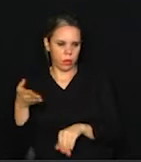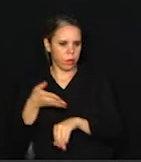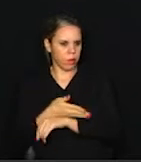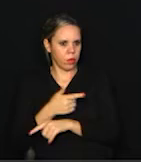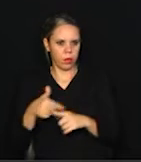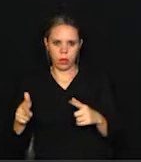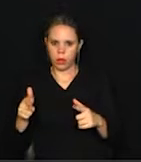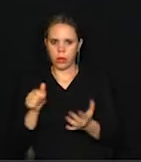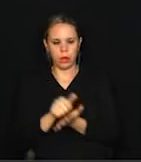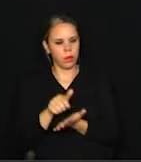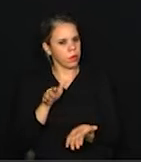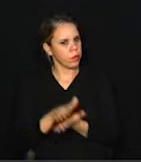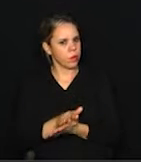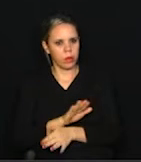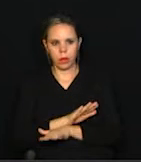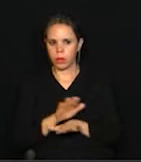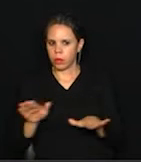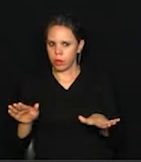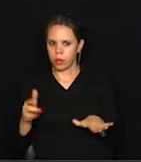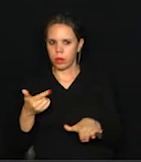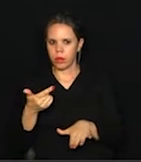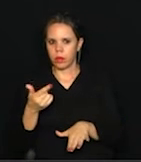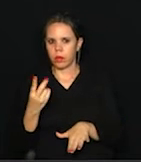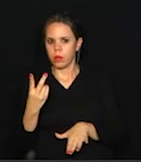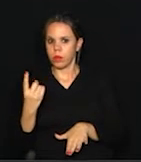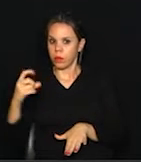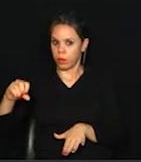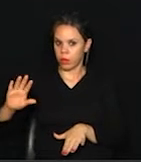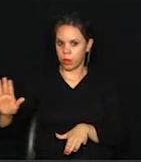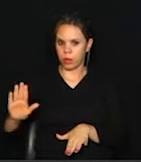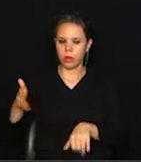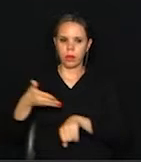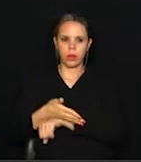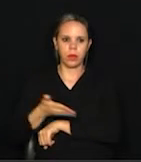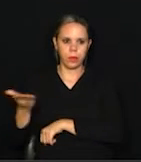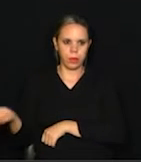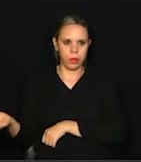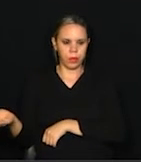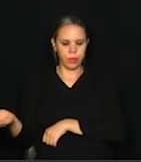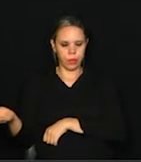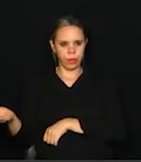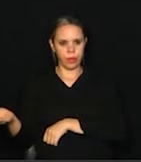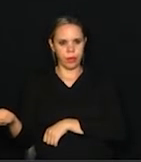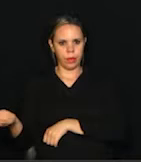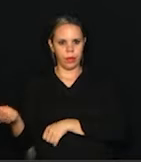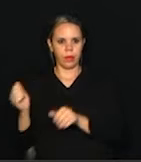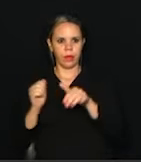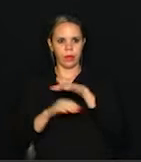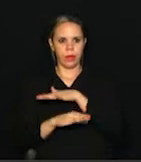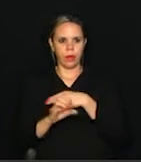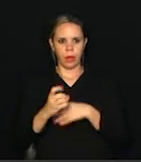nas multas lavradas em 2019, entraram no